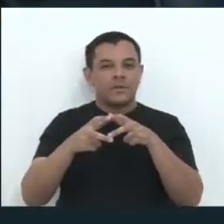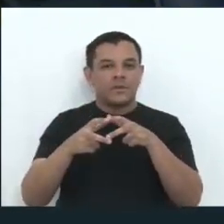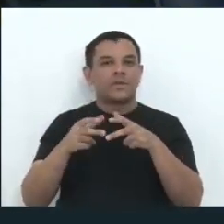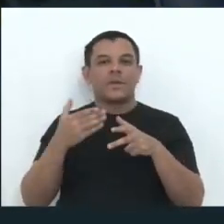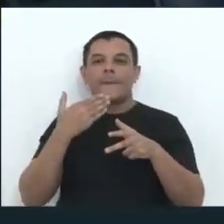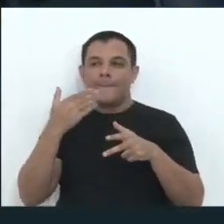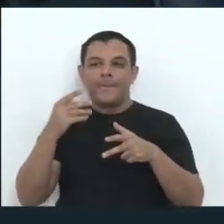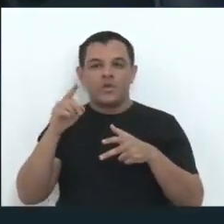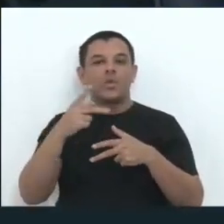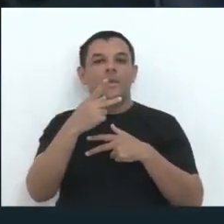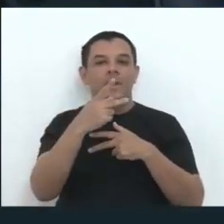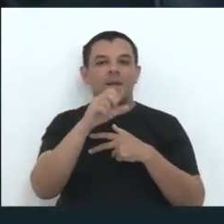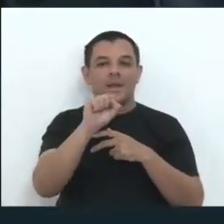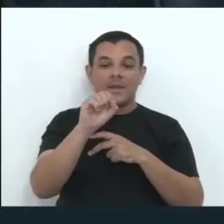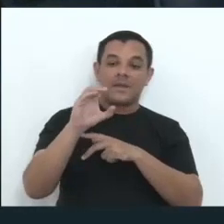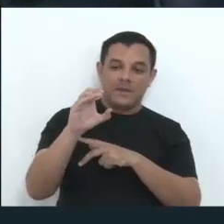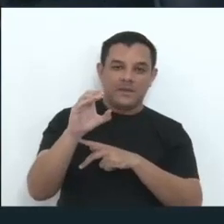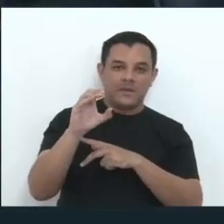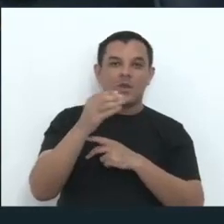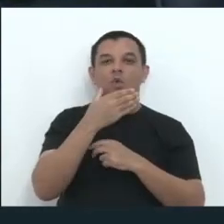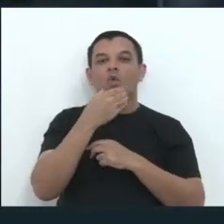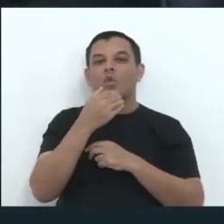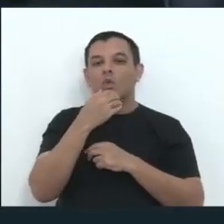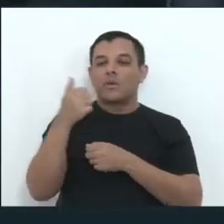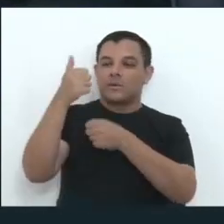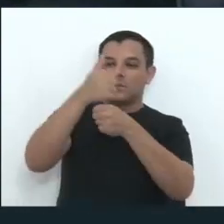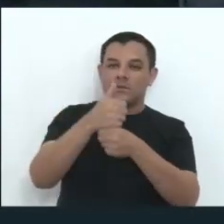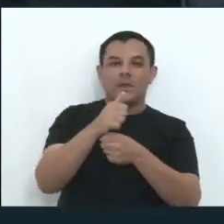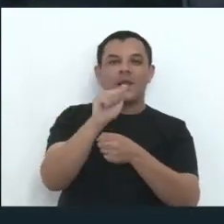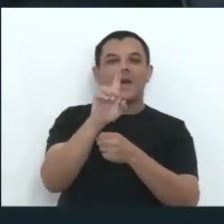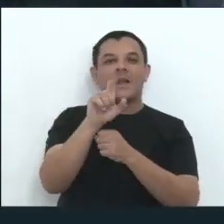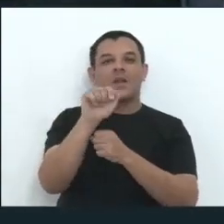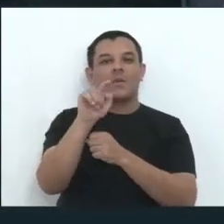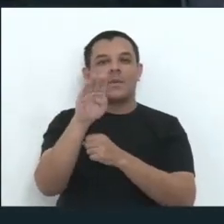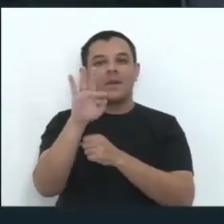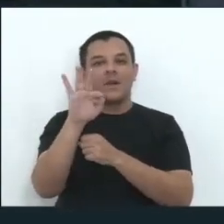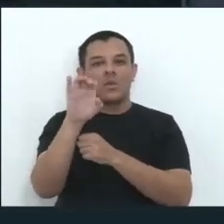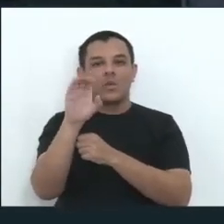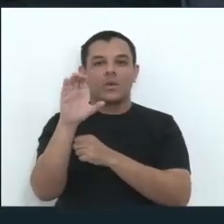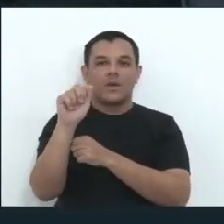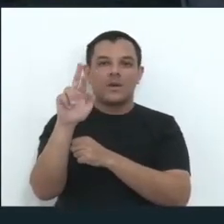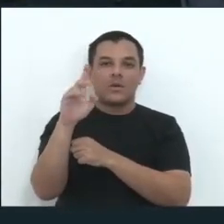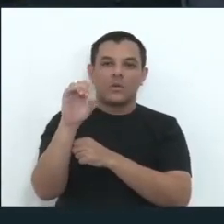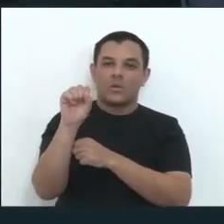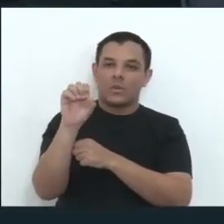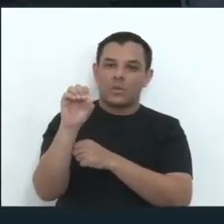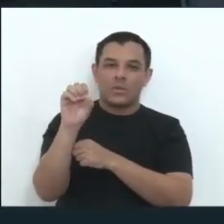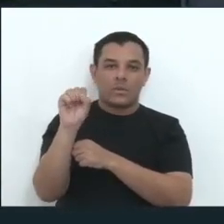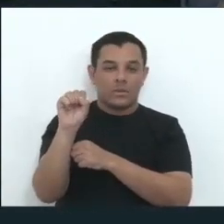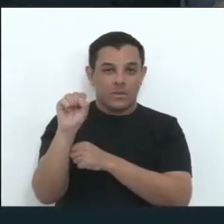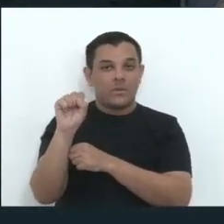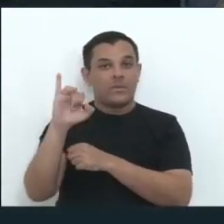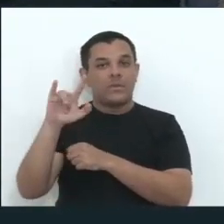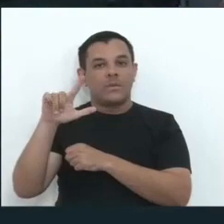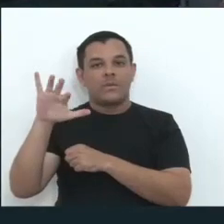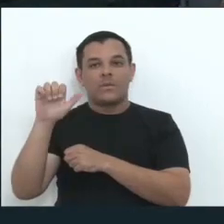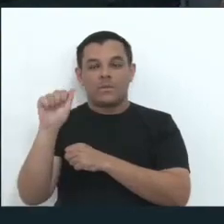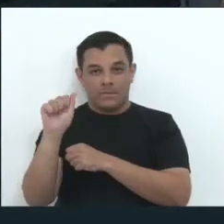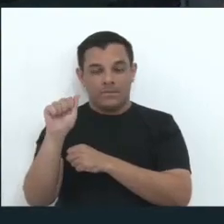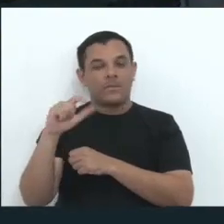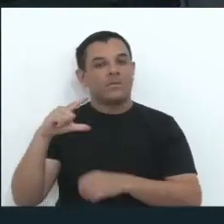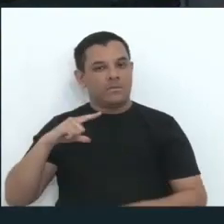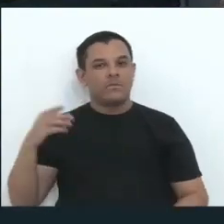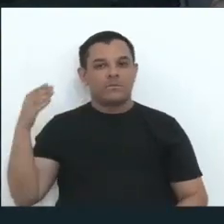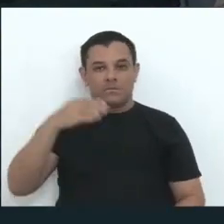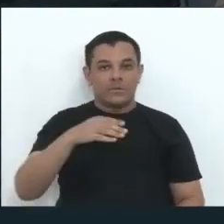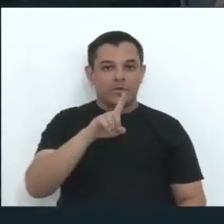do PSC, o senhor Adalberto Cardoso da Silva, que compareceu nesta agilidade no